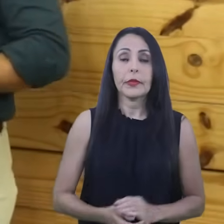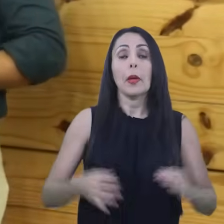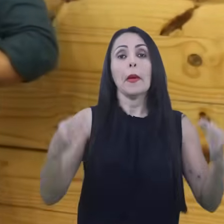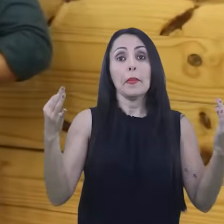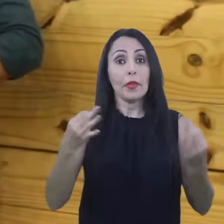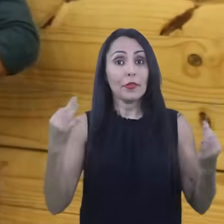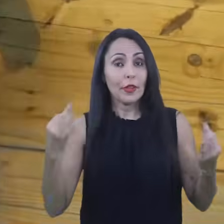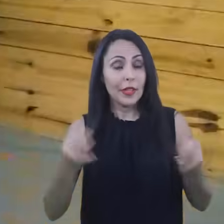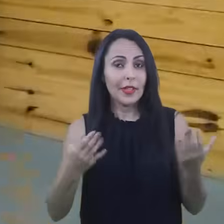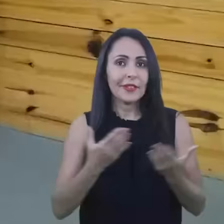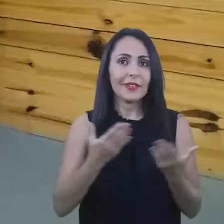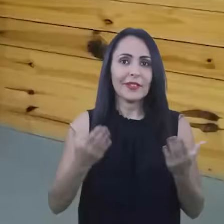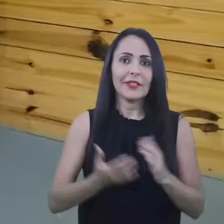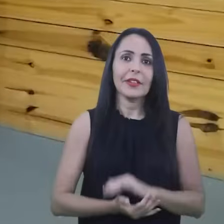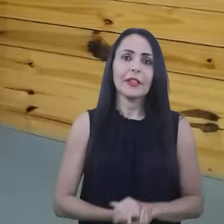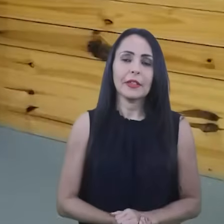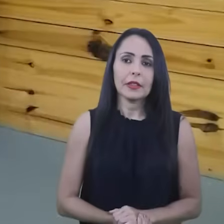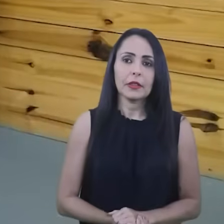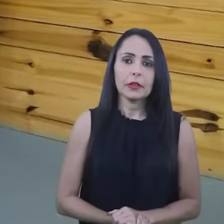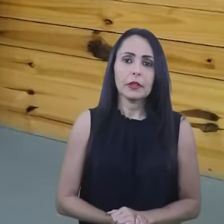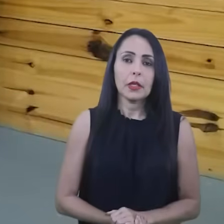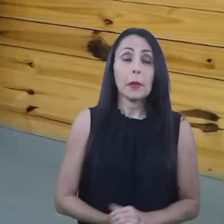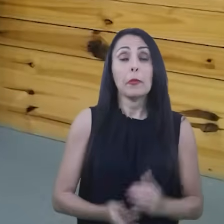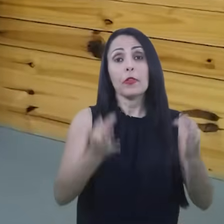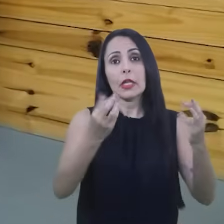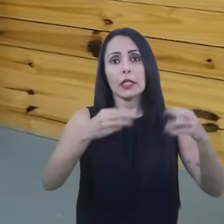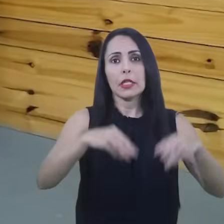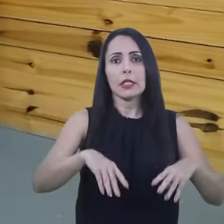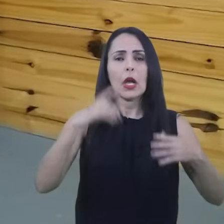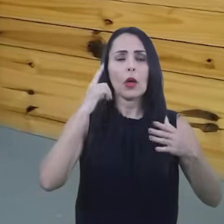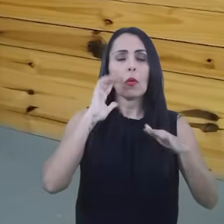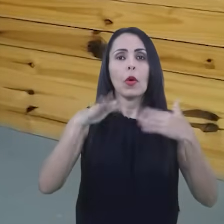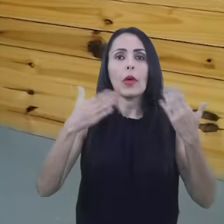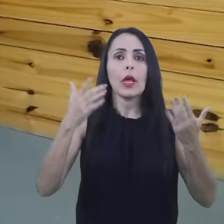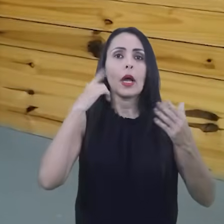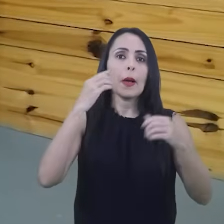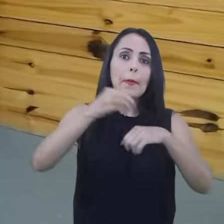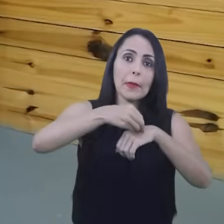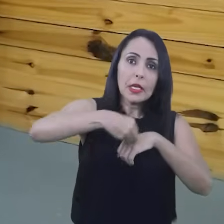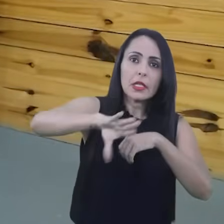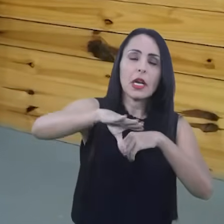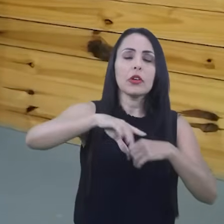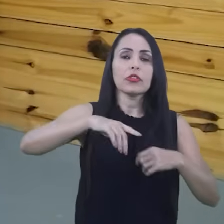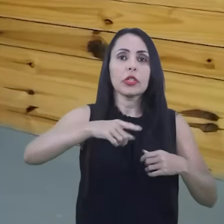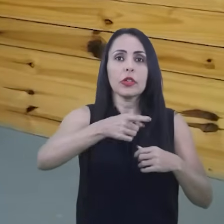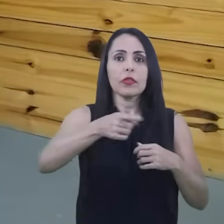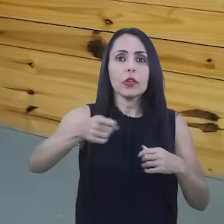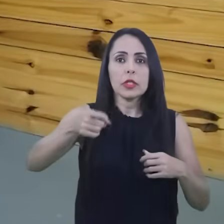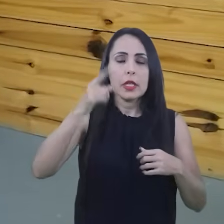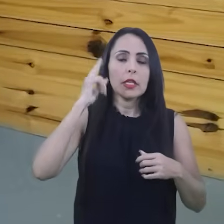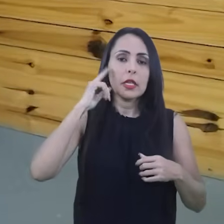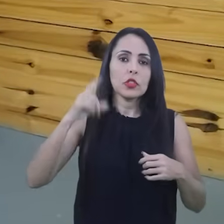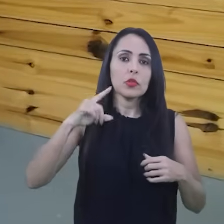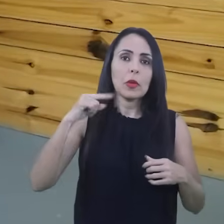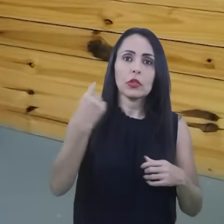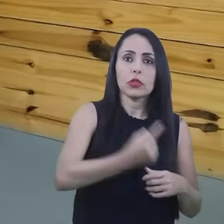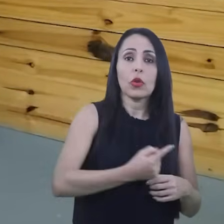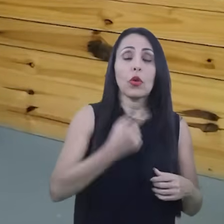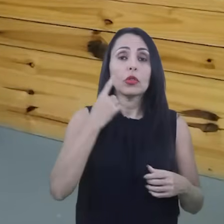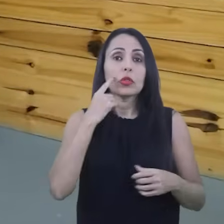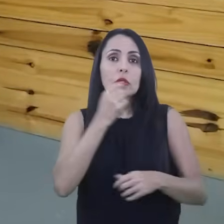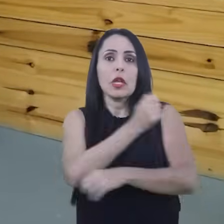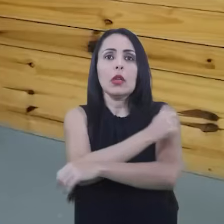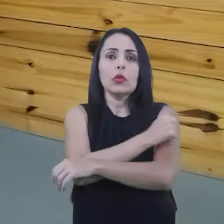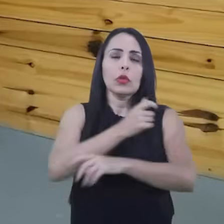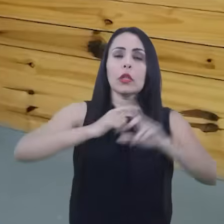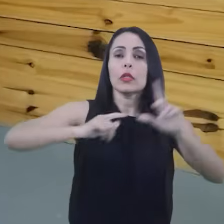doutor José Jonathan. Para finalizar, que mensagem você deixaria para os nossos alunos que estão